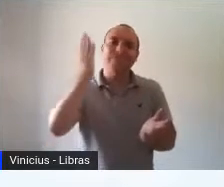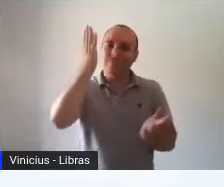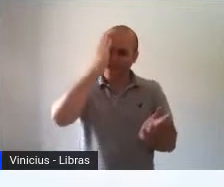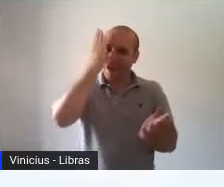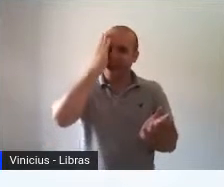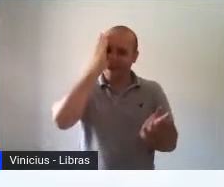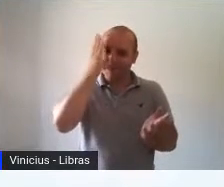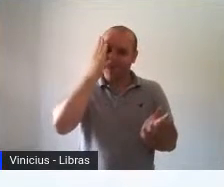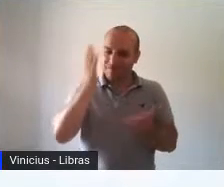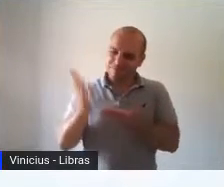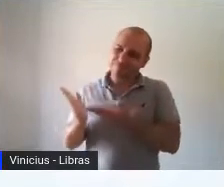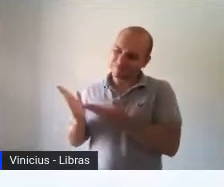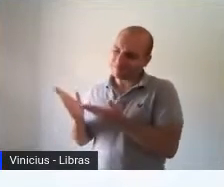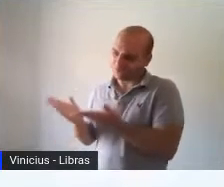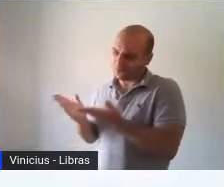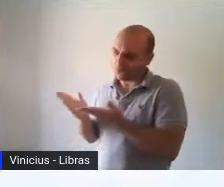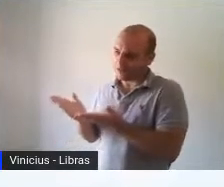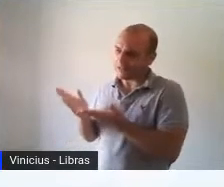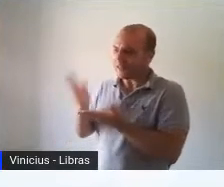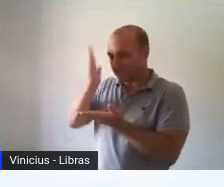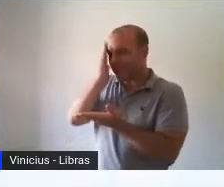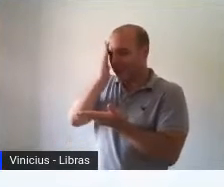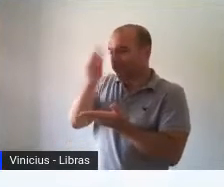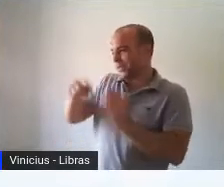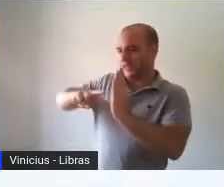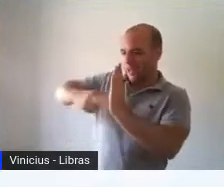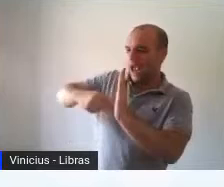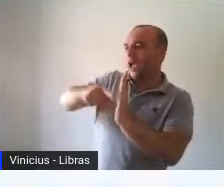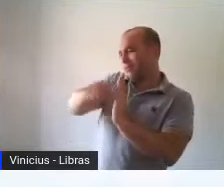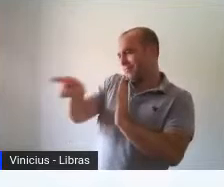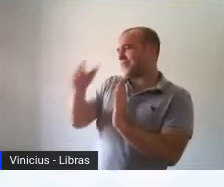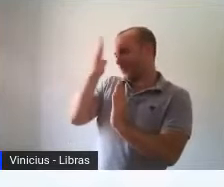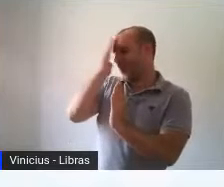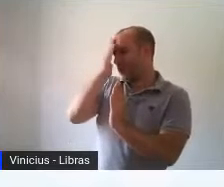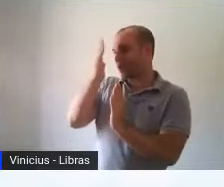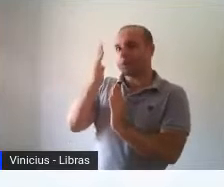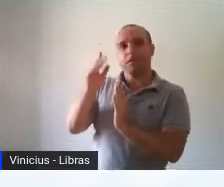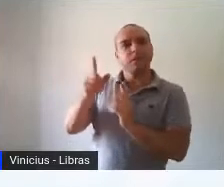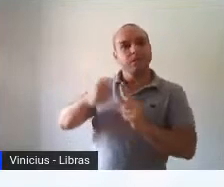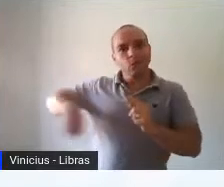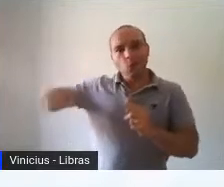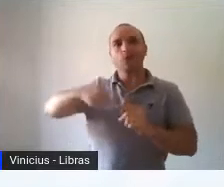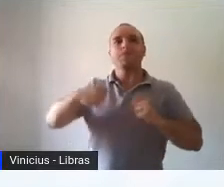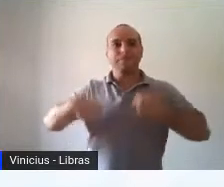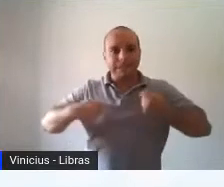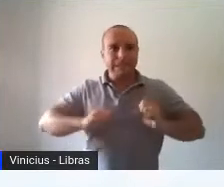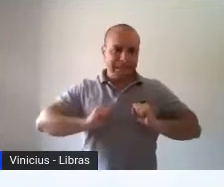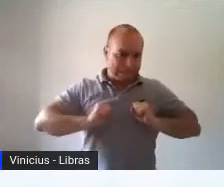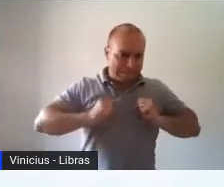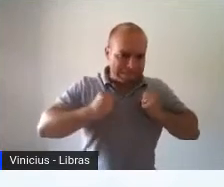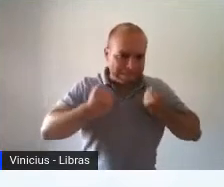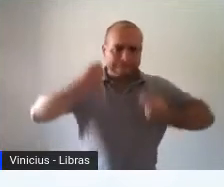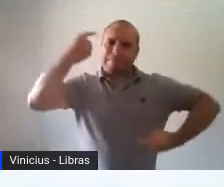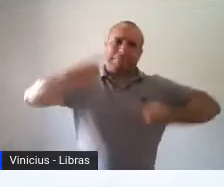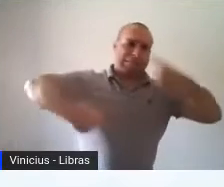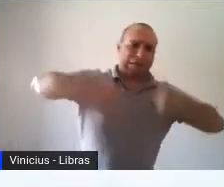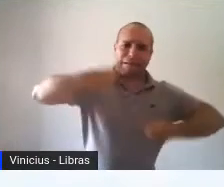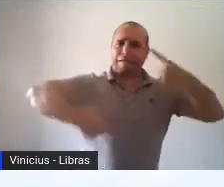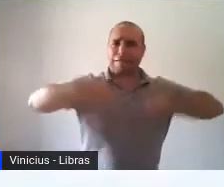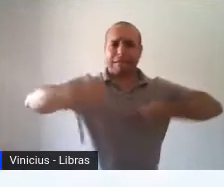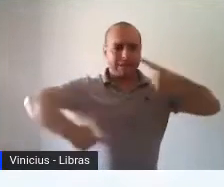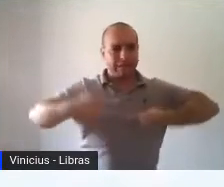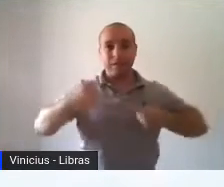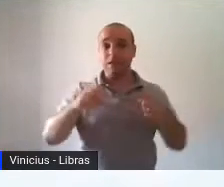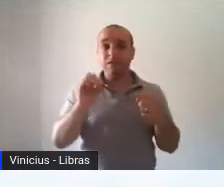não houvesse uma postura forte das centrais sindicais e da gente, a gente não conseguiria ter avançado como a